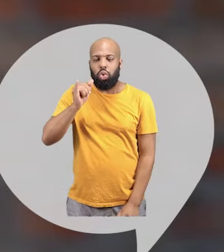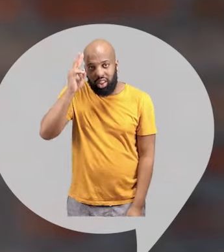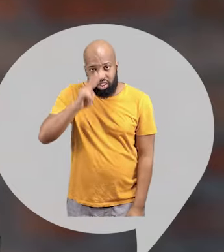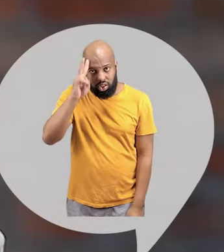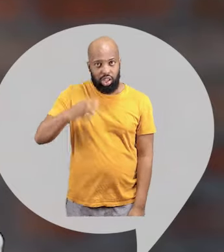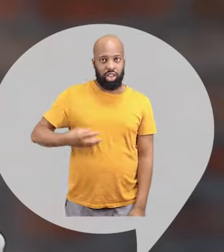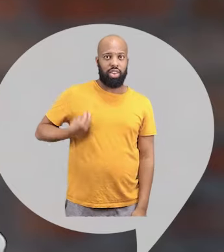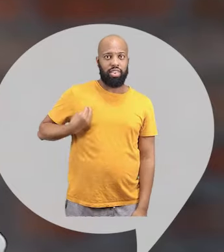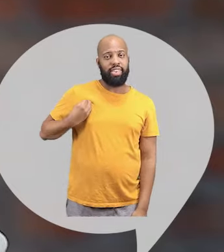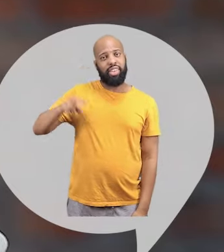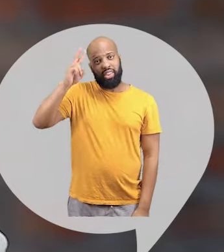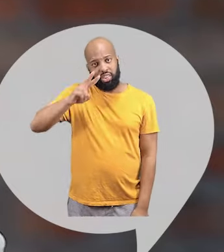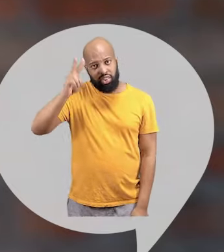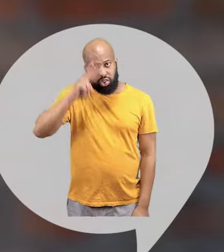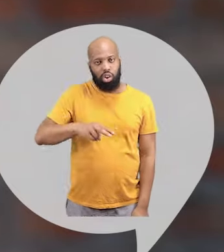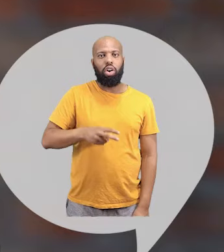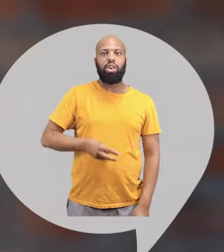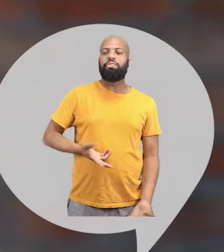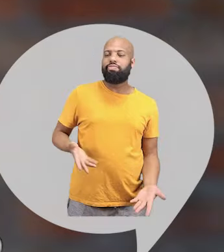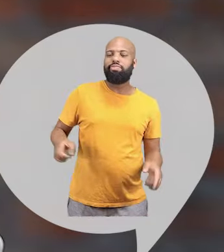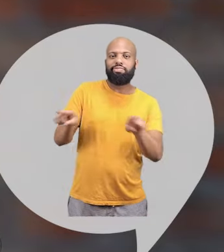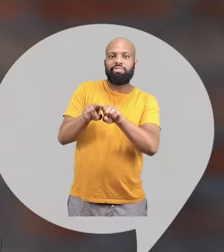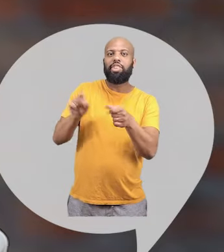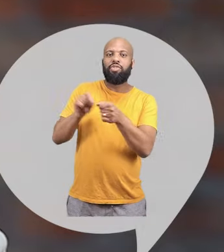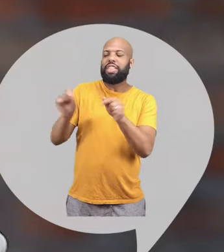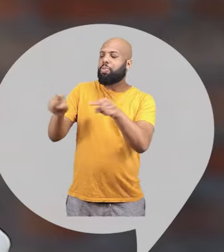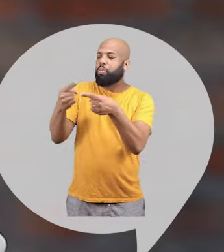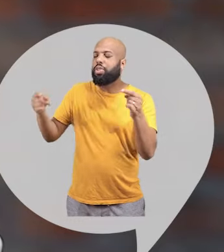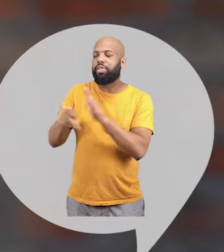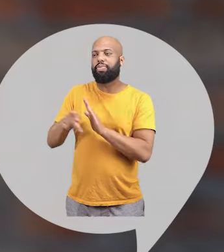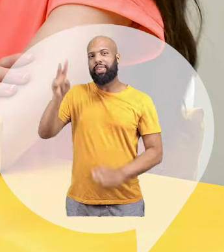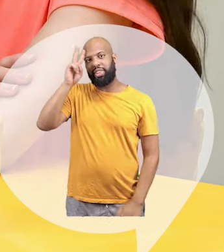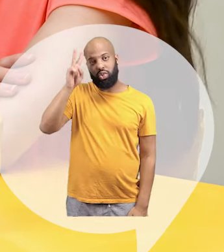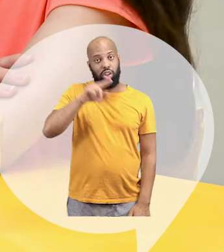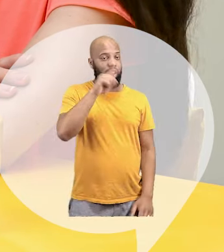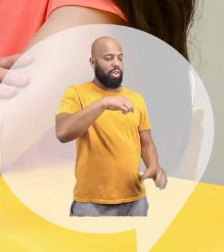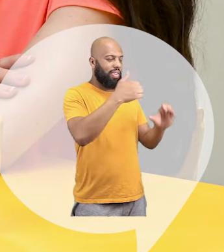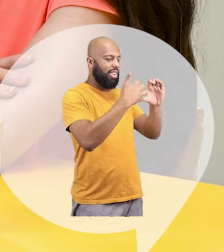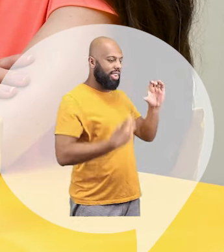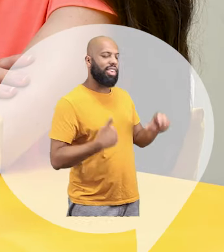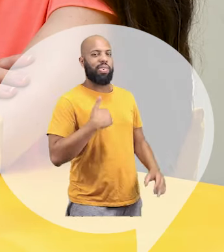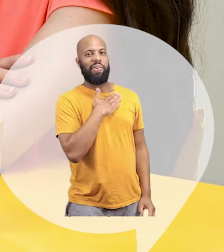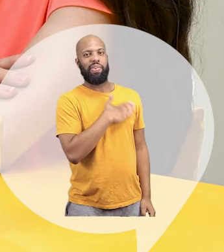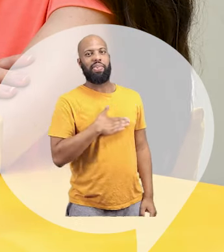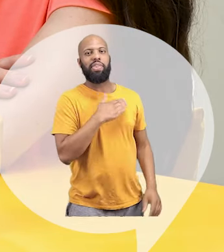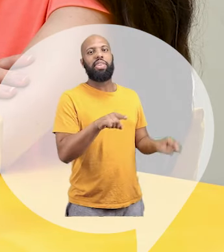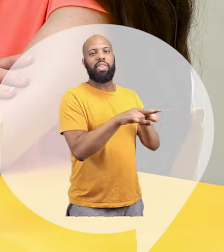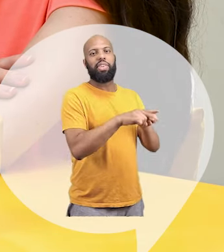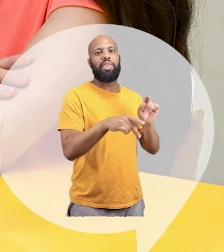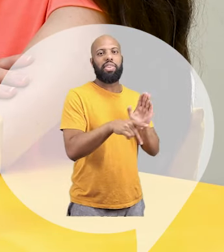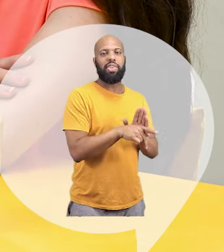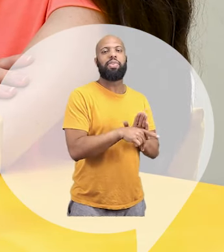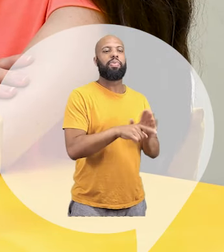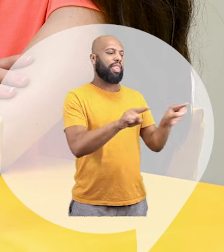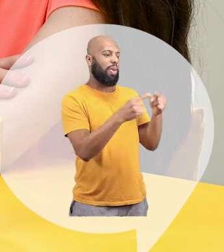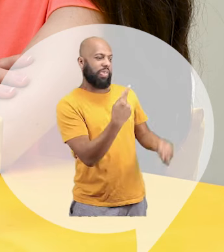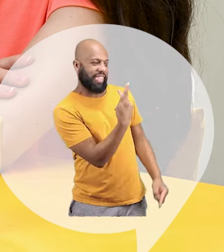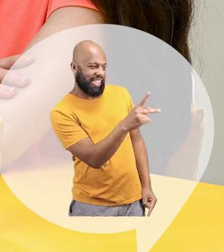histórias e é viver histórias e viver experiências e musicais essa é uma característica que eu gosto